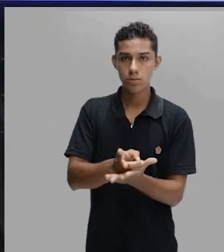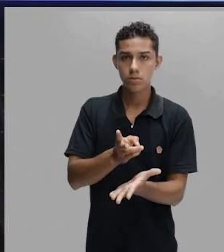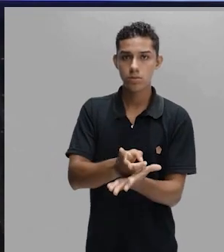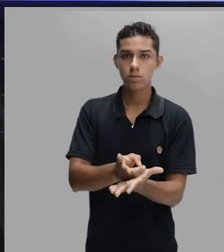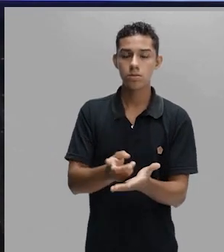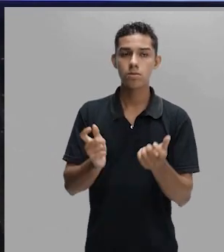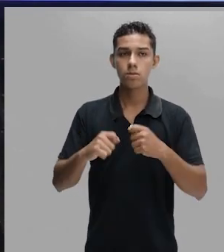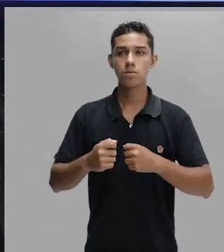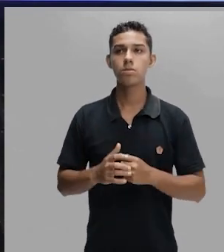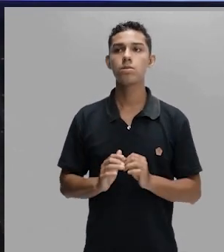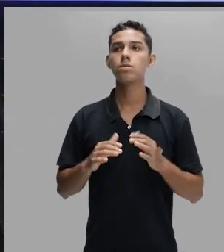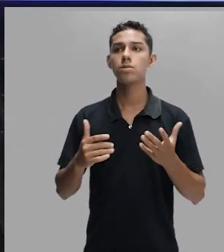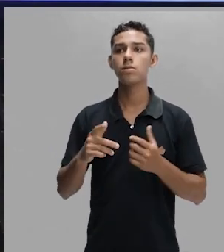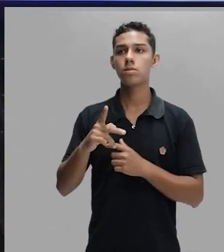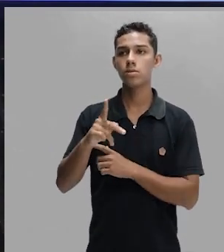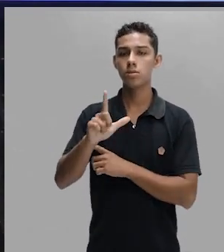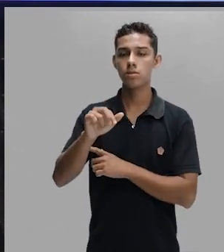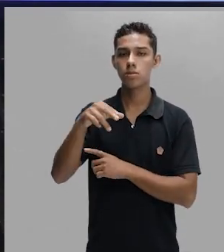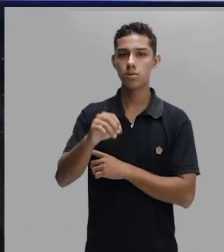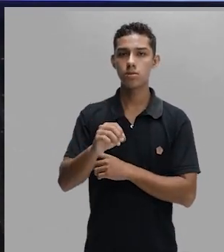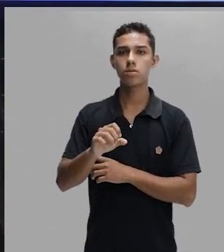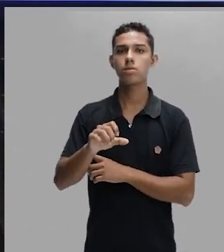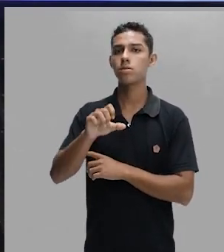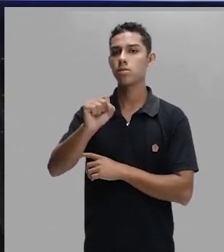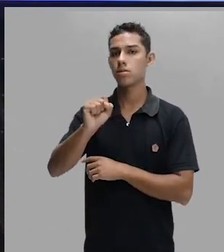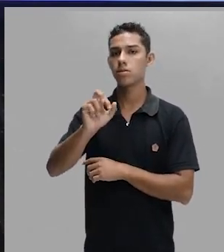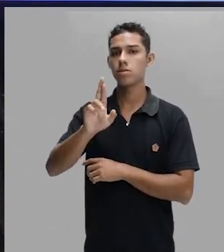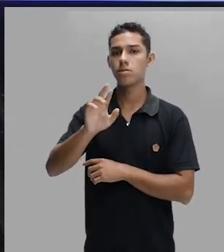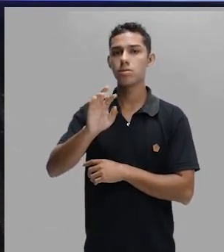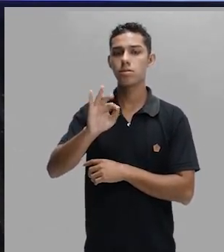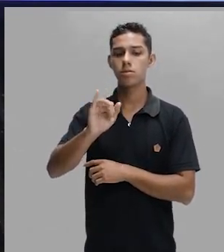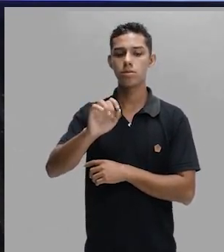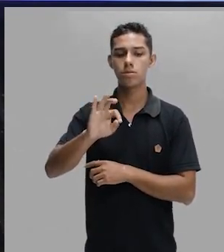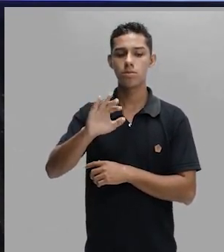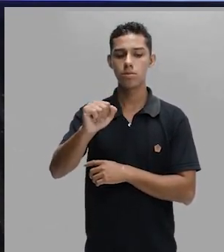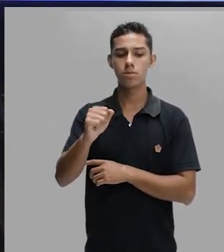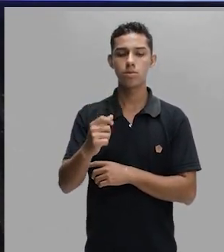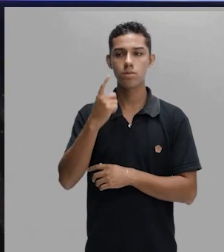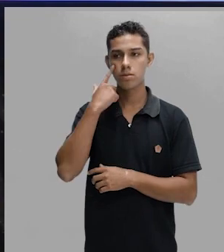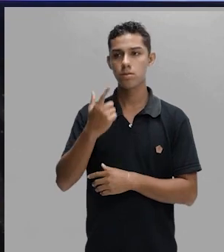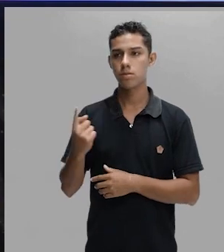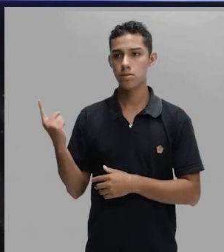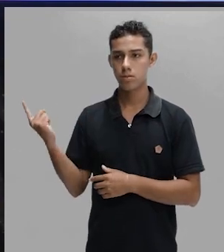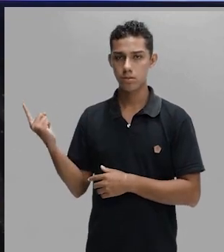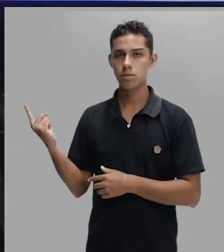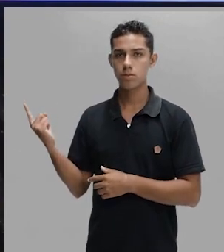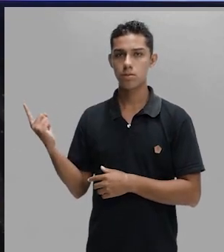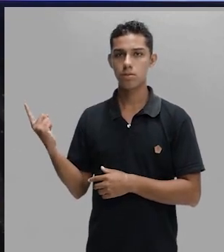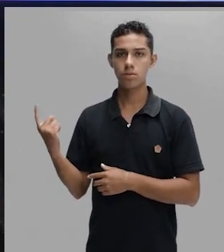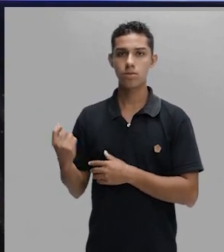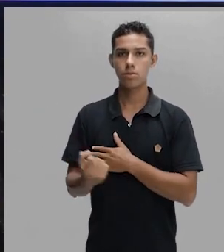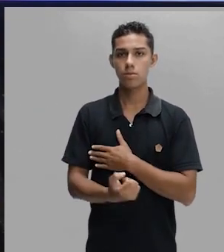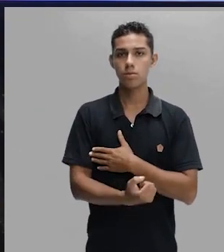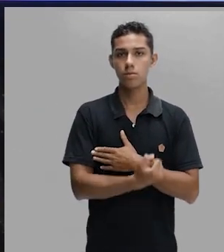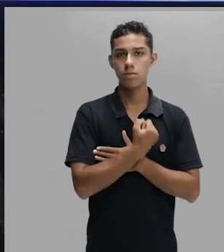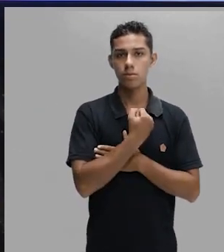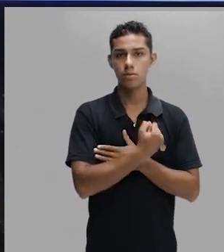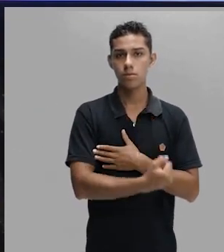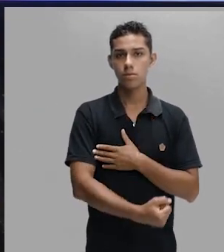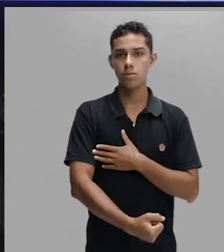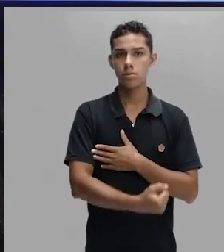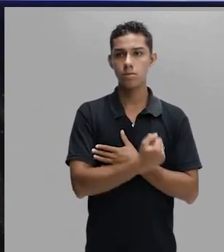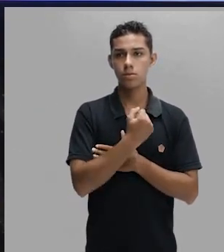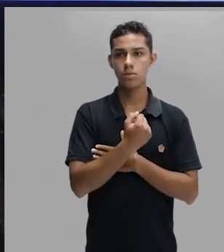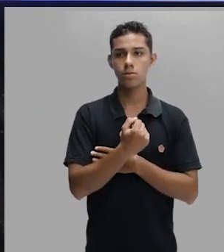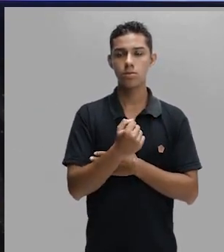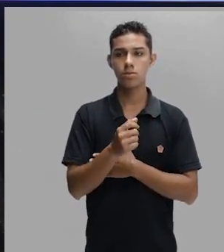deslizar dentro do plano. Qual é o plano aqui? É o plano sagital. Se eu faço aqui uma flexão de braço, quando eu faço isso, qual é o plano que está me